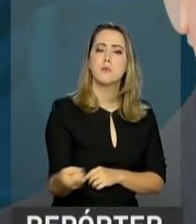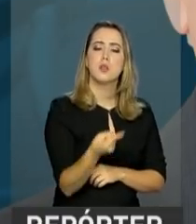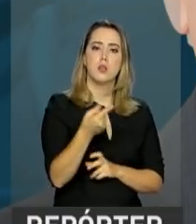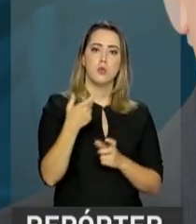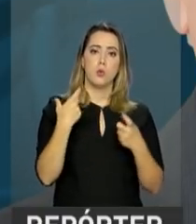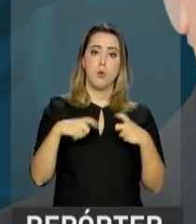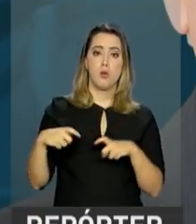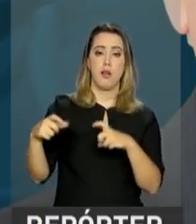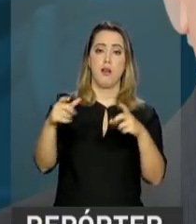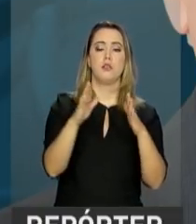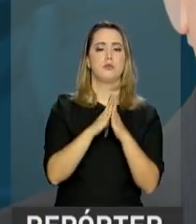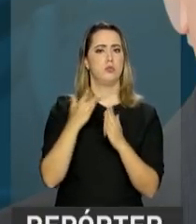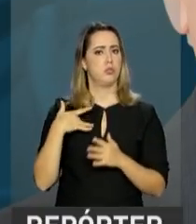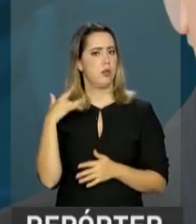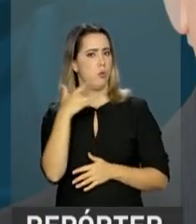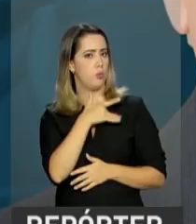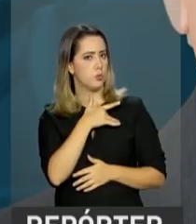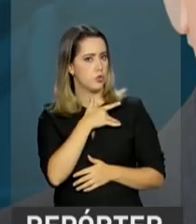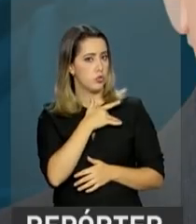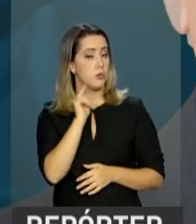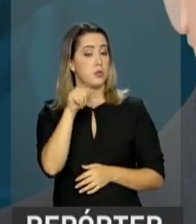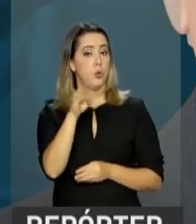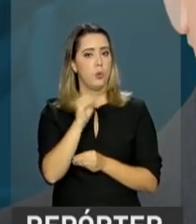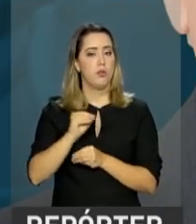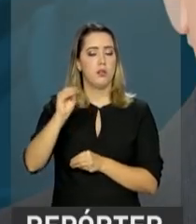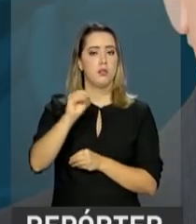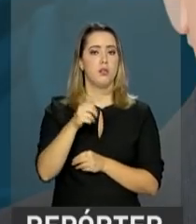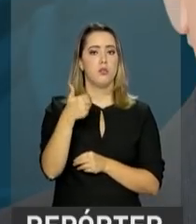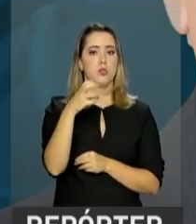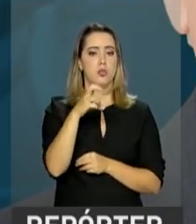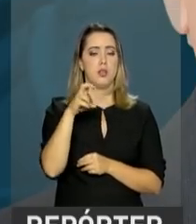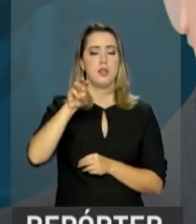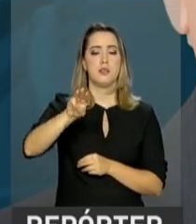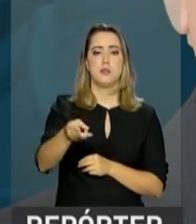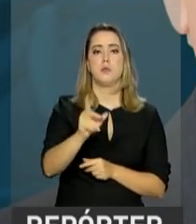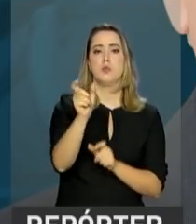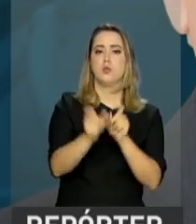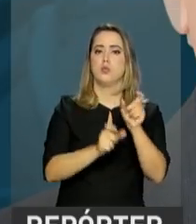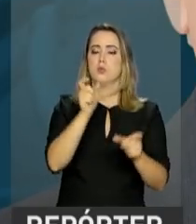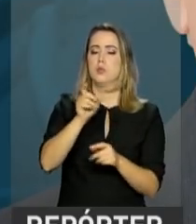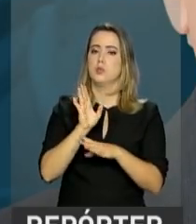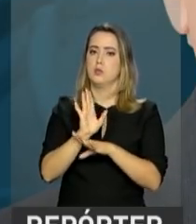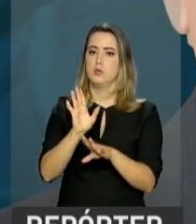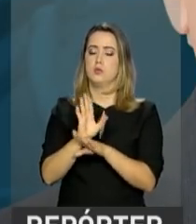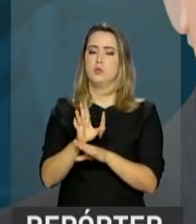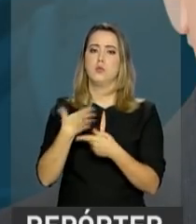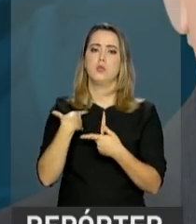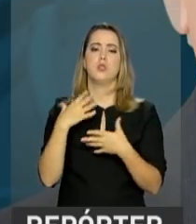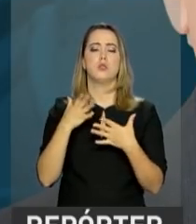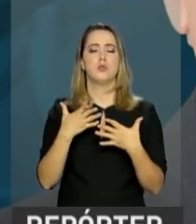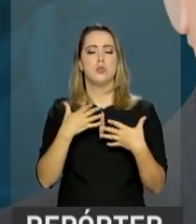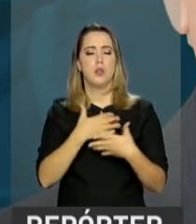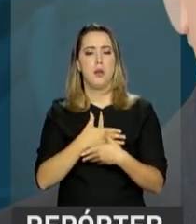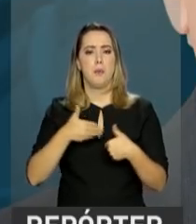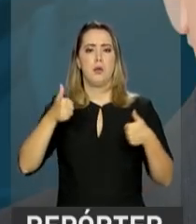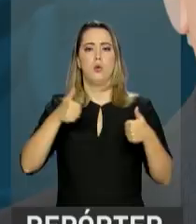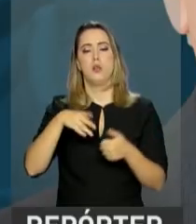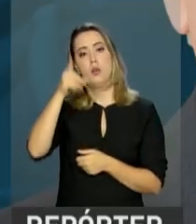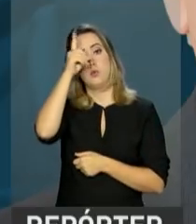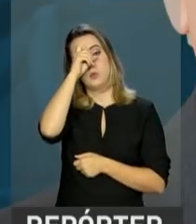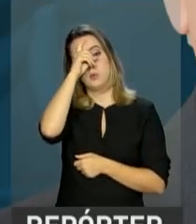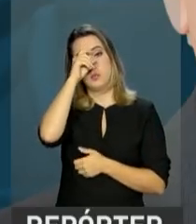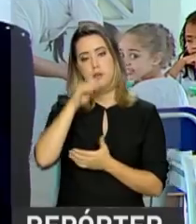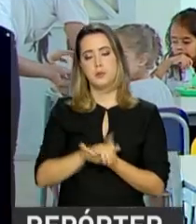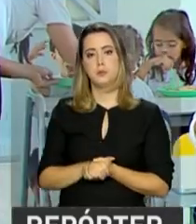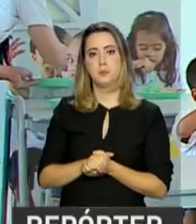básicas de saúde que atenderão 15 milhões de brasileiros e ajudar a desafogar os hospitais presidente a